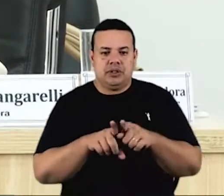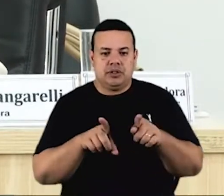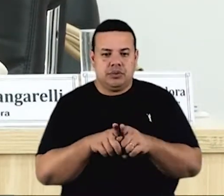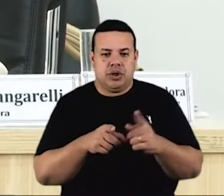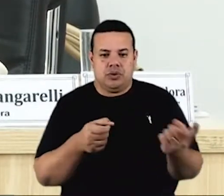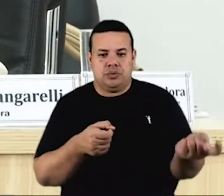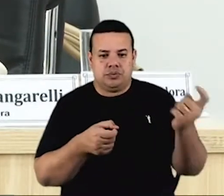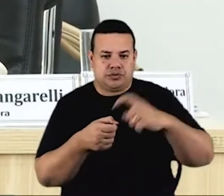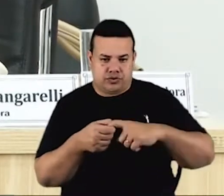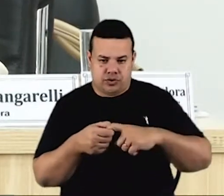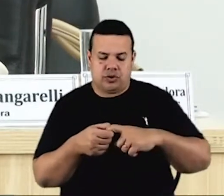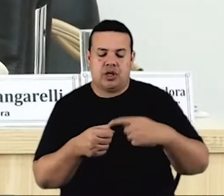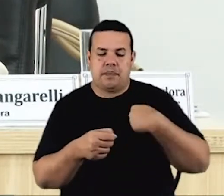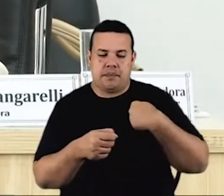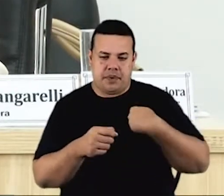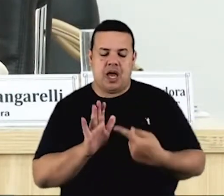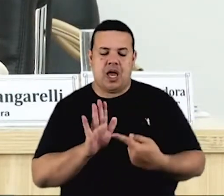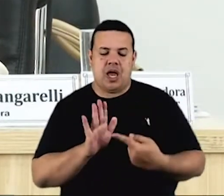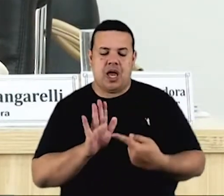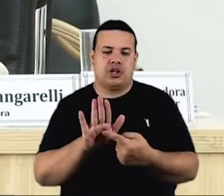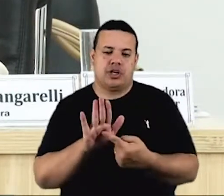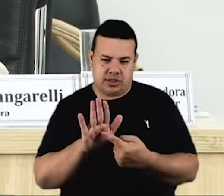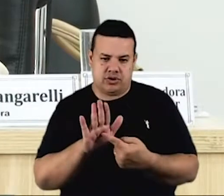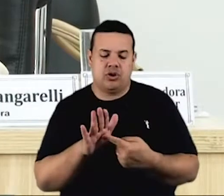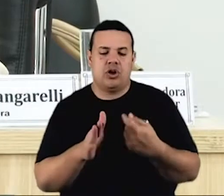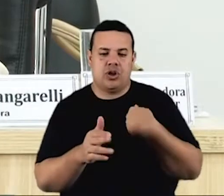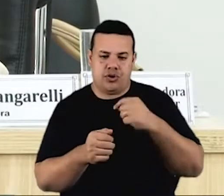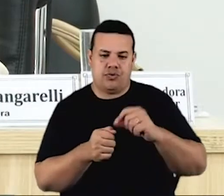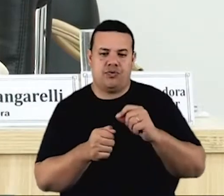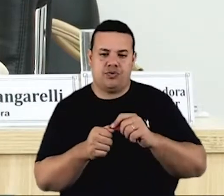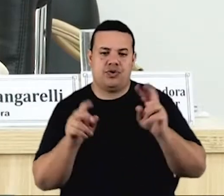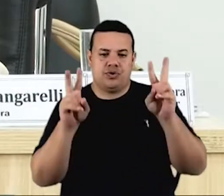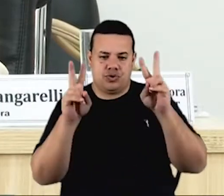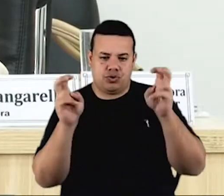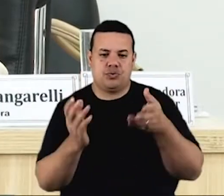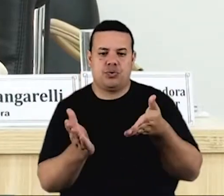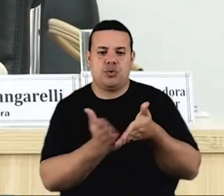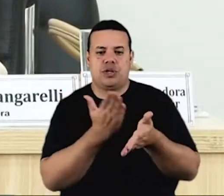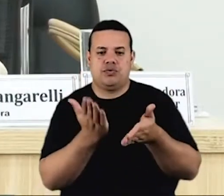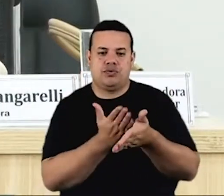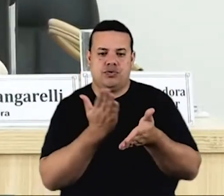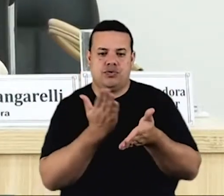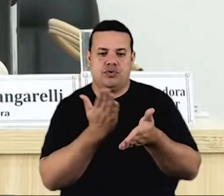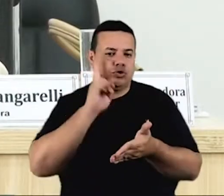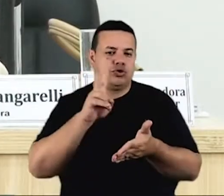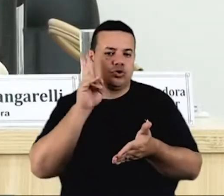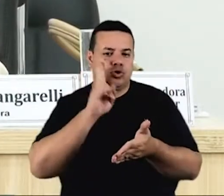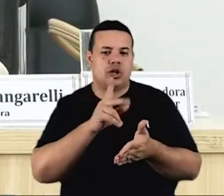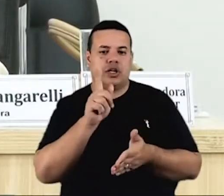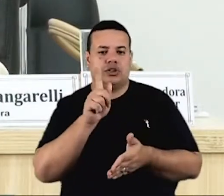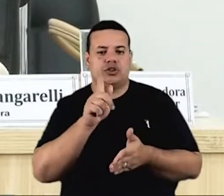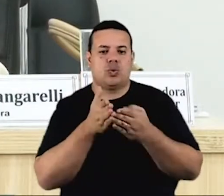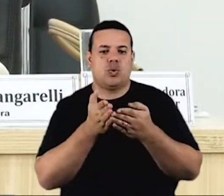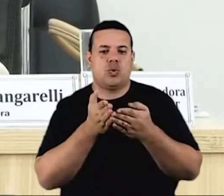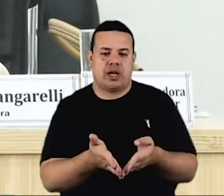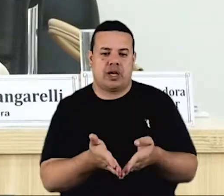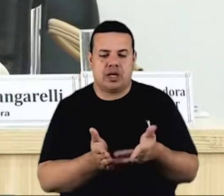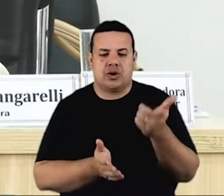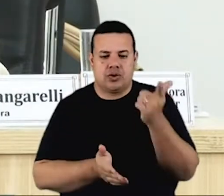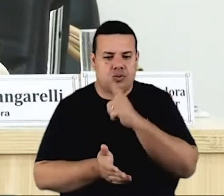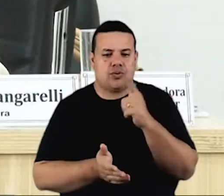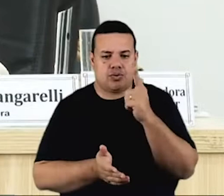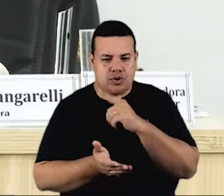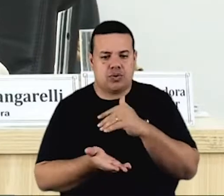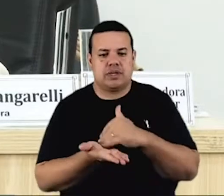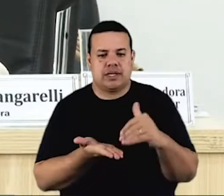minha indicação, da qual eu fiz, sobre o livro Contando a História de Guaíra. Então, nós tivemos o retorno da